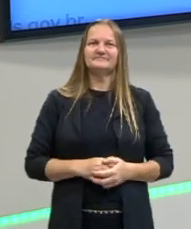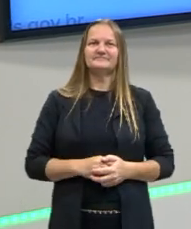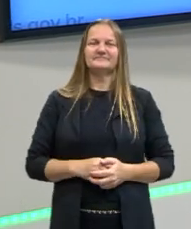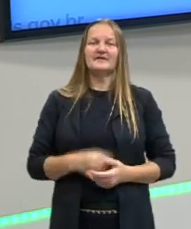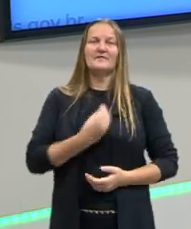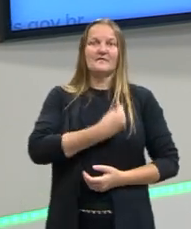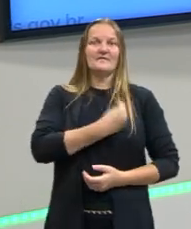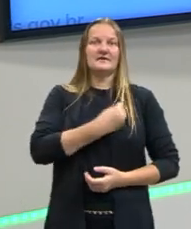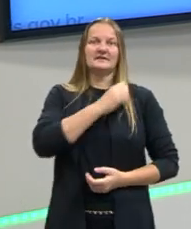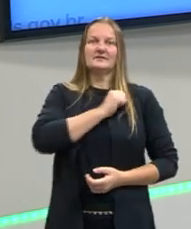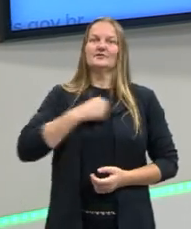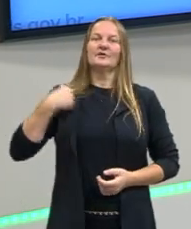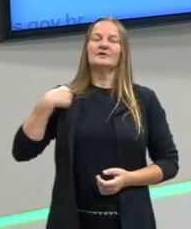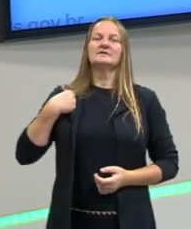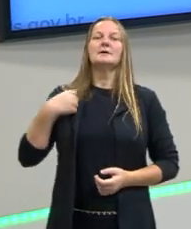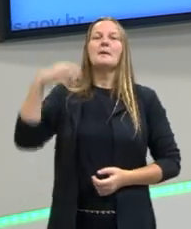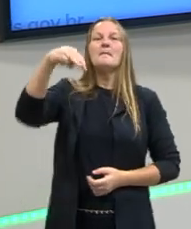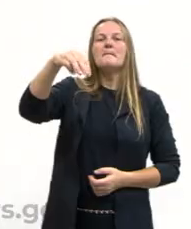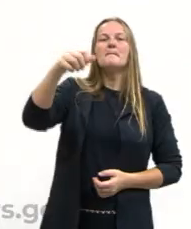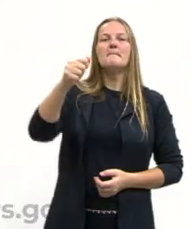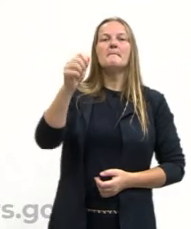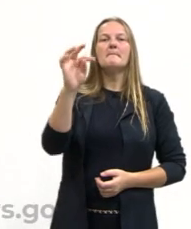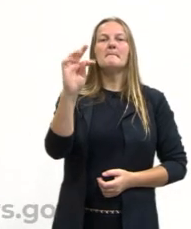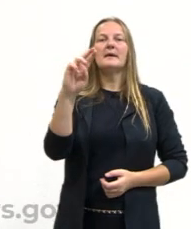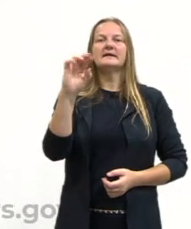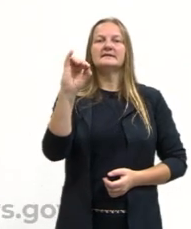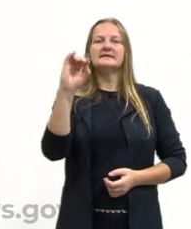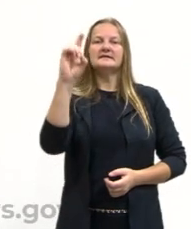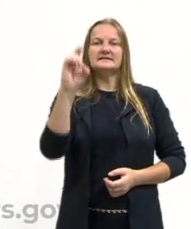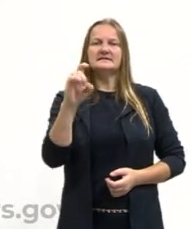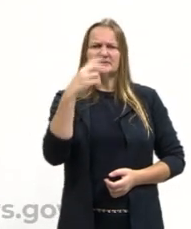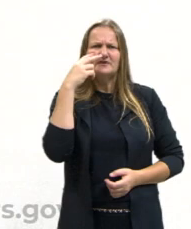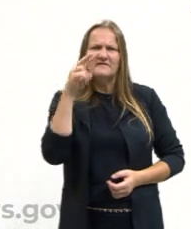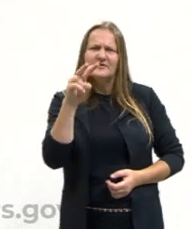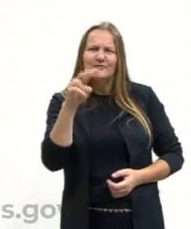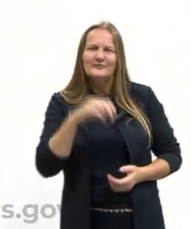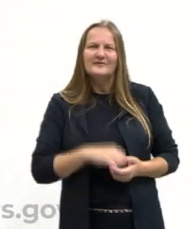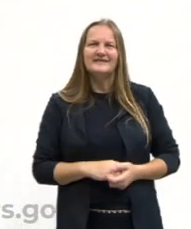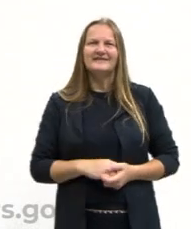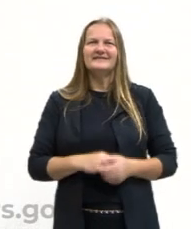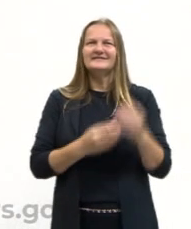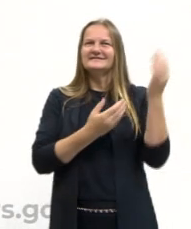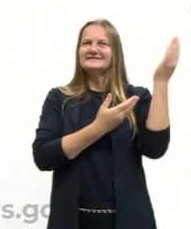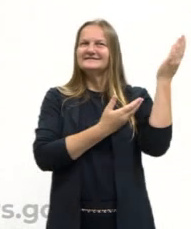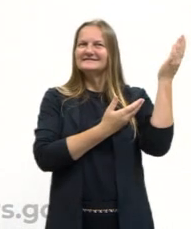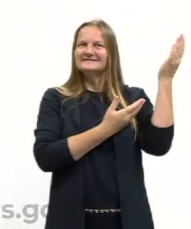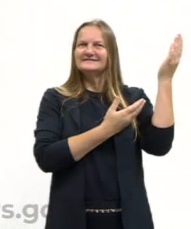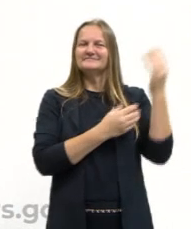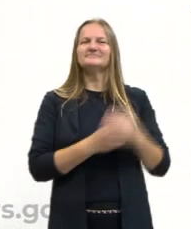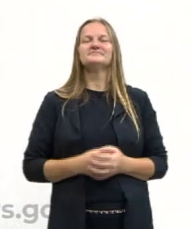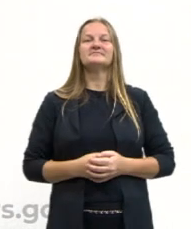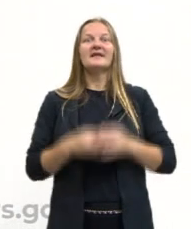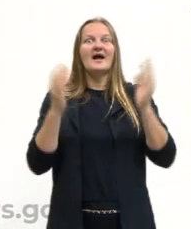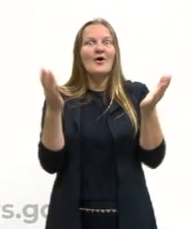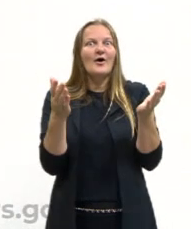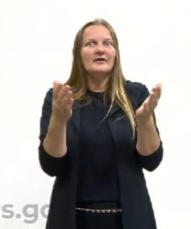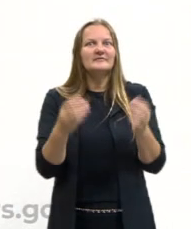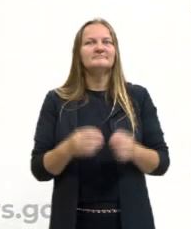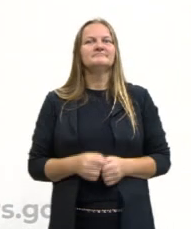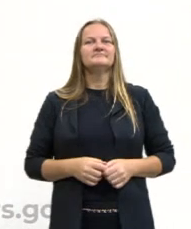a vidro Sócrates eo Matrix que nós que você não deve ter assistido de uma uma visualizada em Nova que vai ser bacana